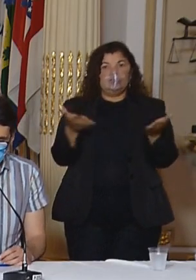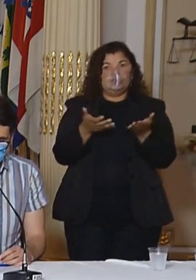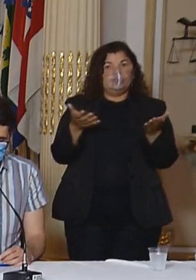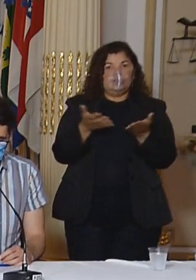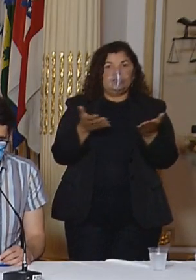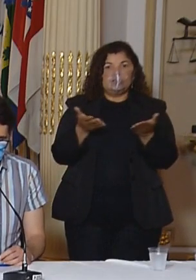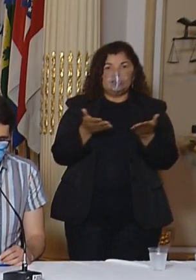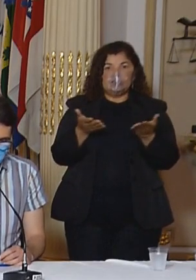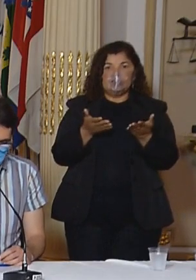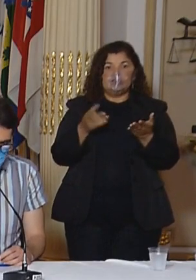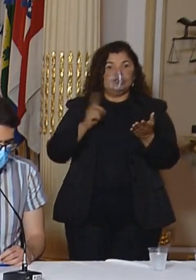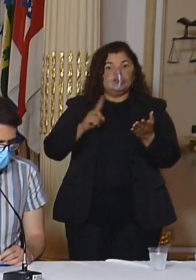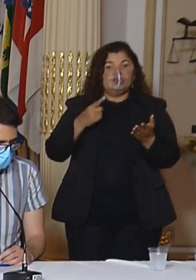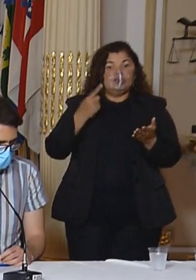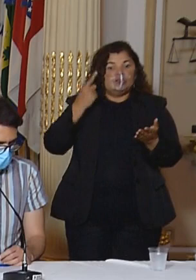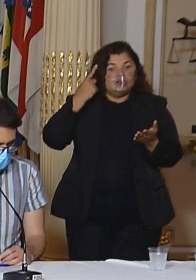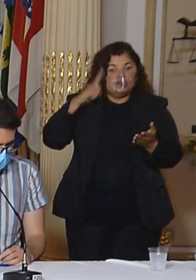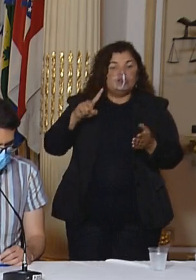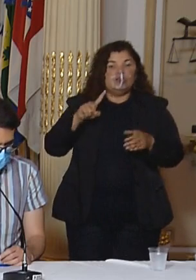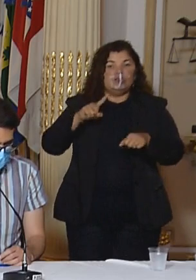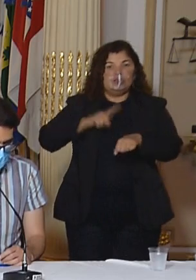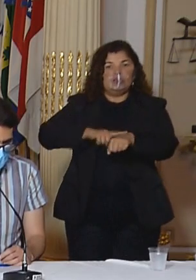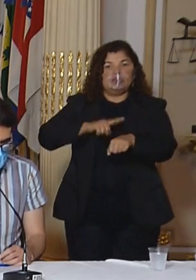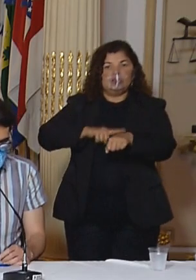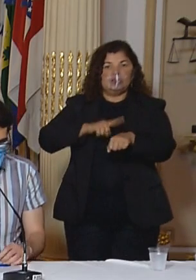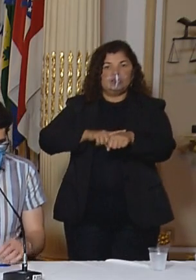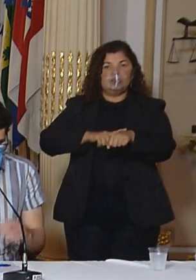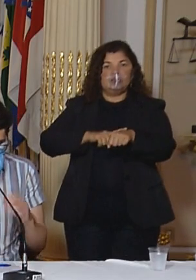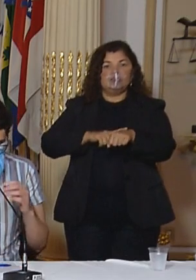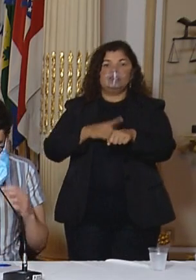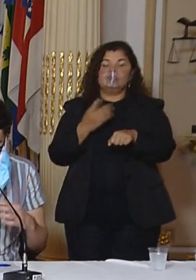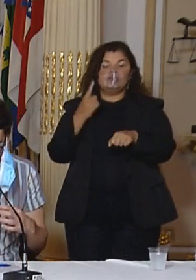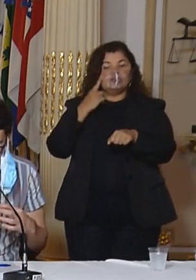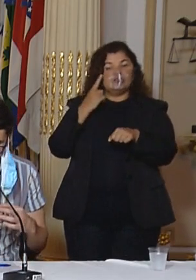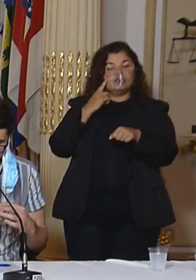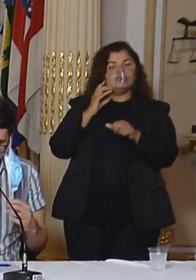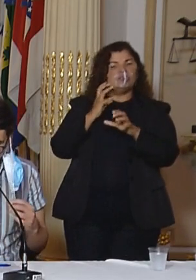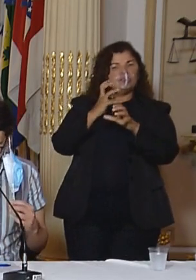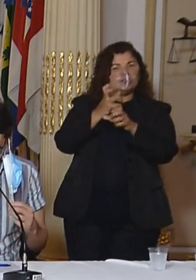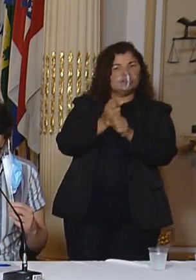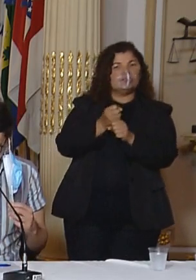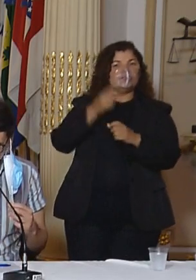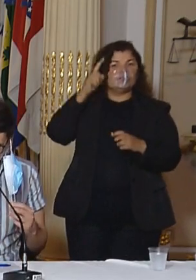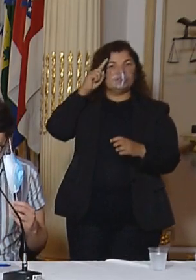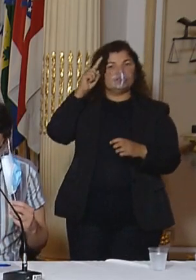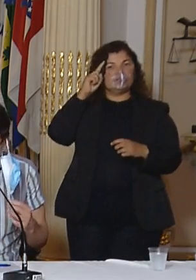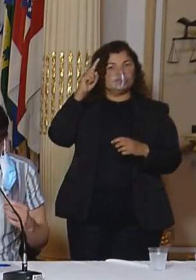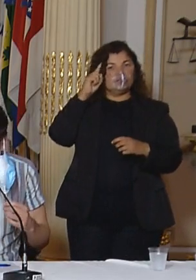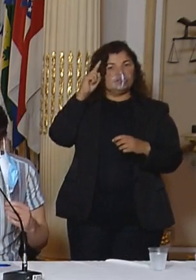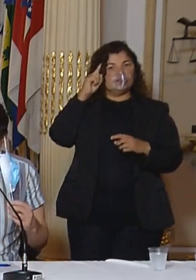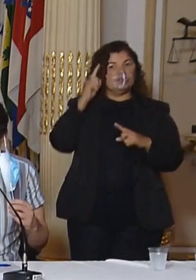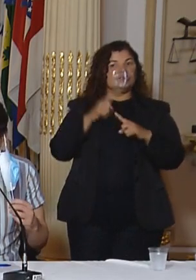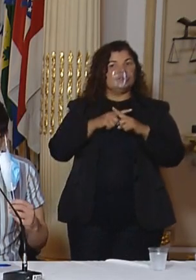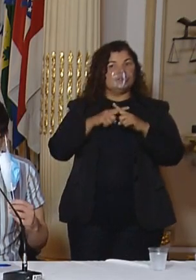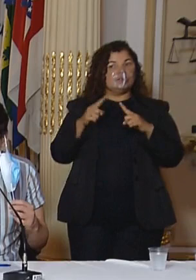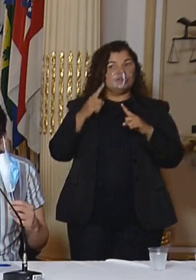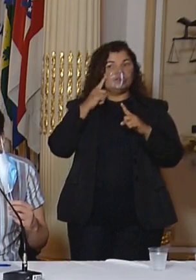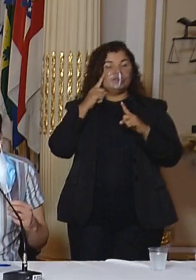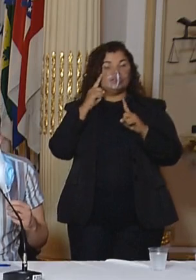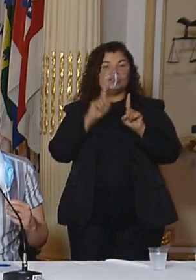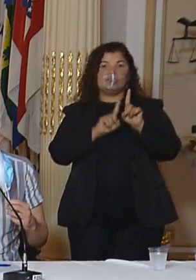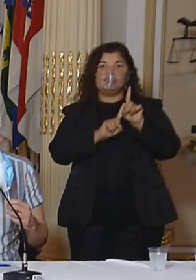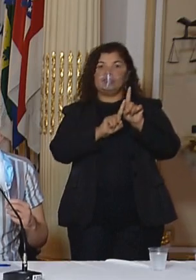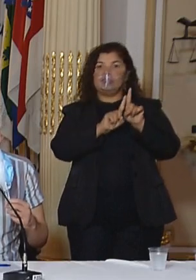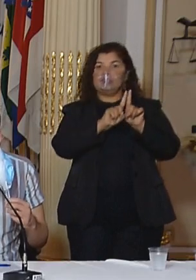feitas dia, né? Óbvio, nós olhamos os números todos os dias, mas nós olhamos a evolução dele